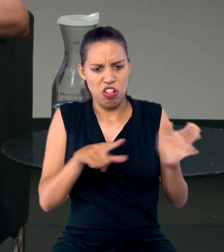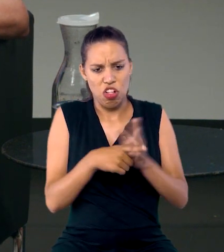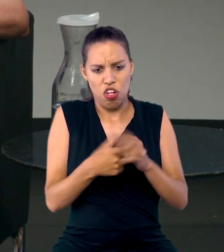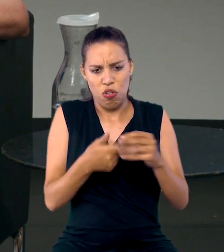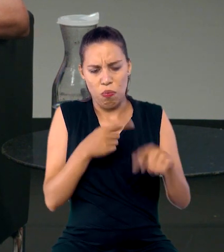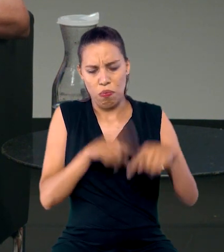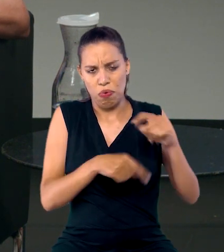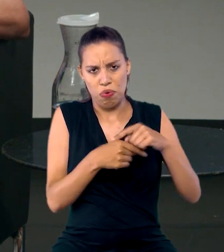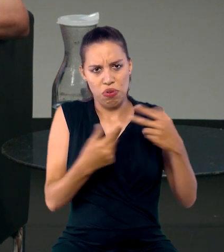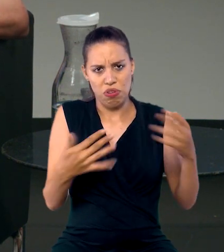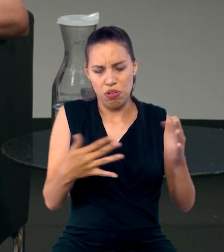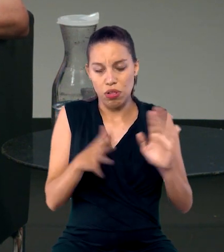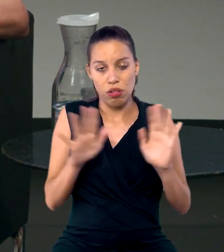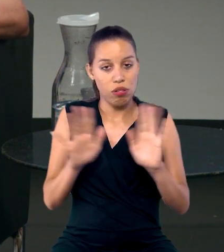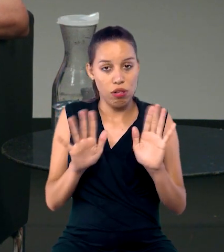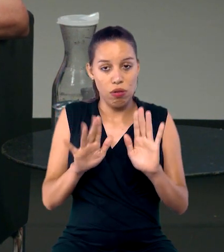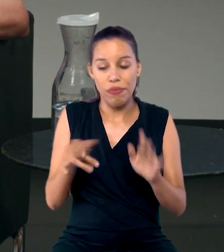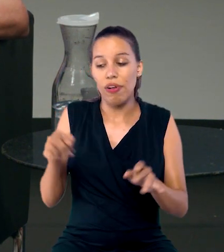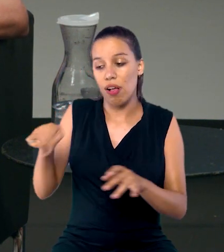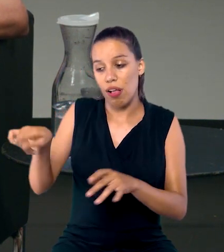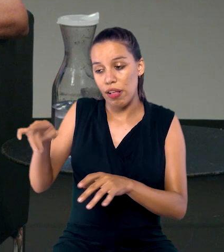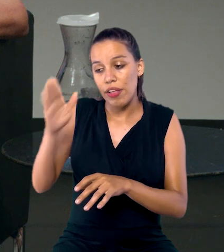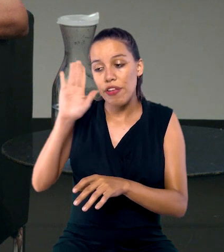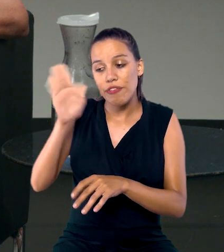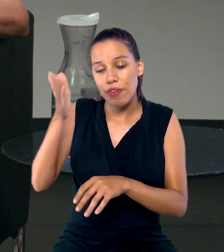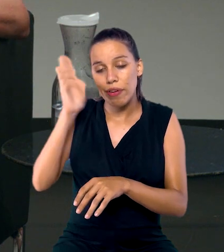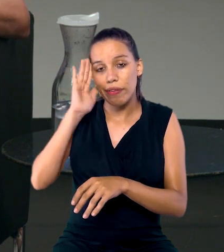mercados, é onde está a vida.